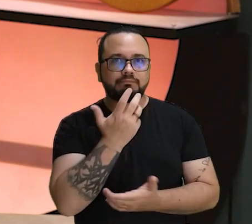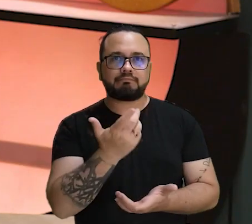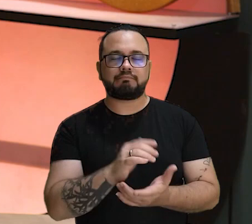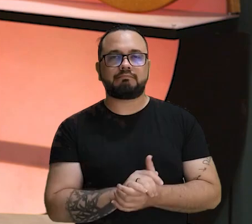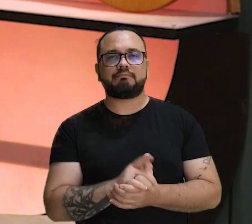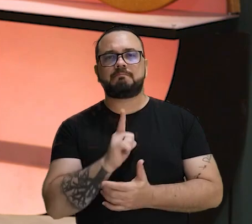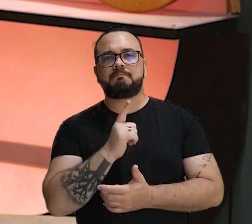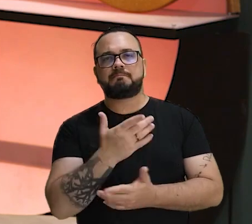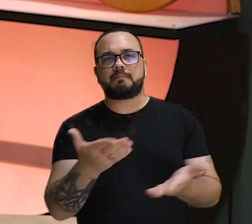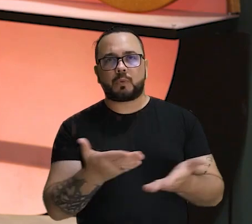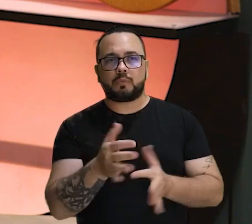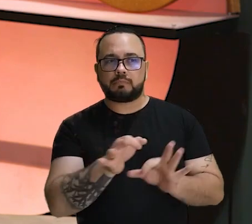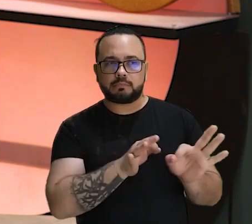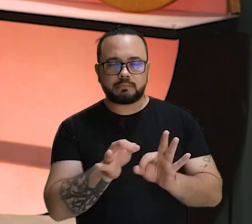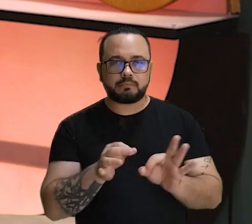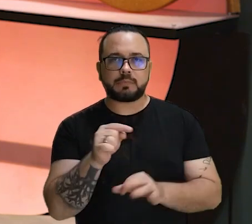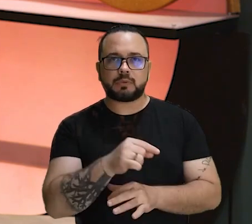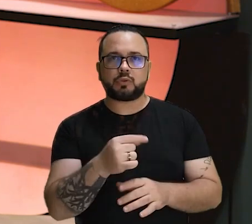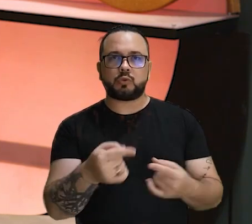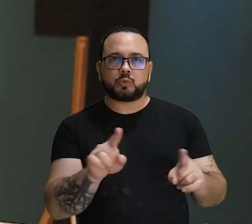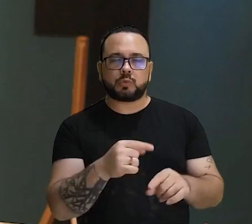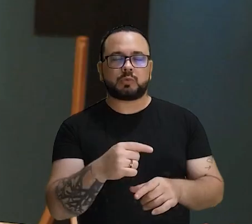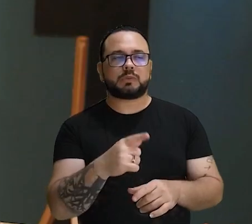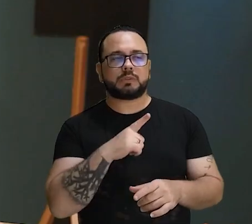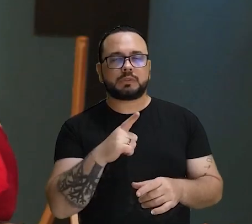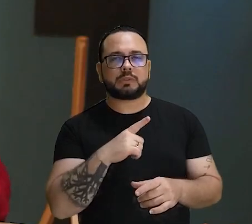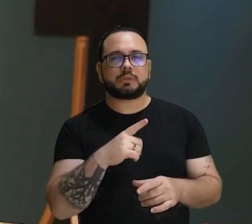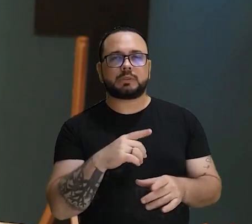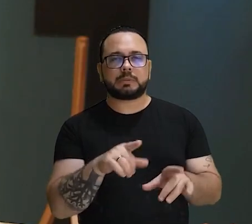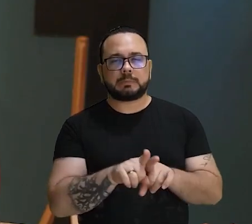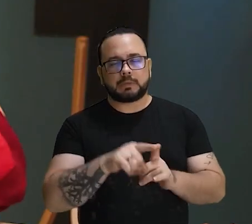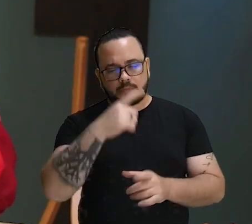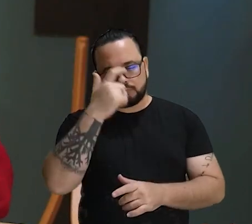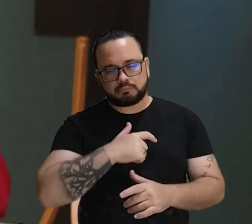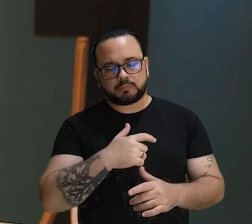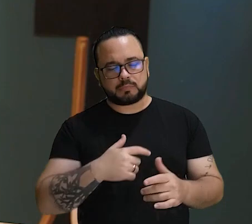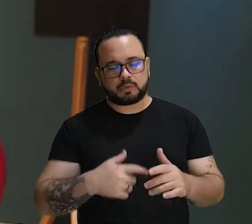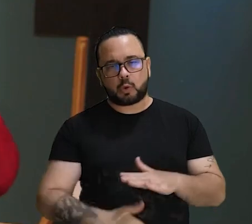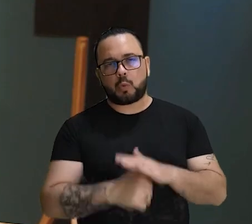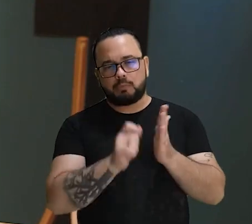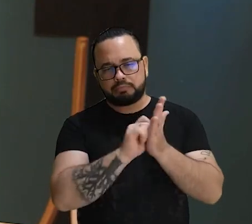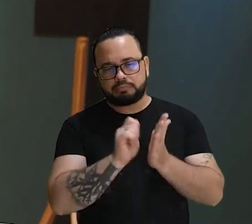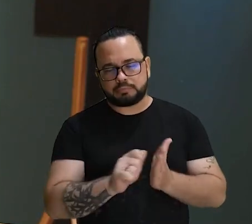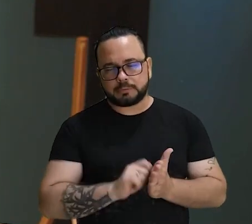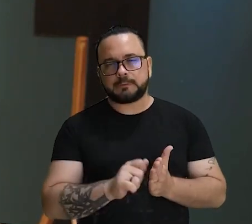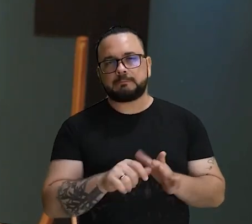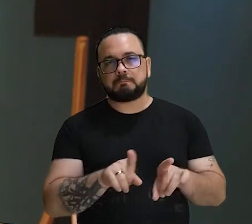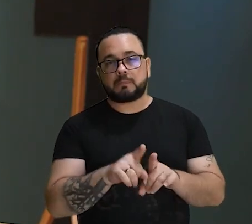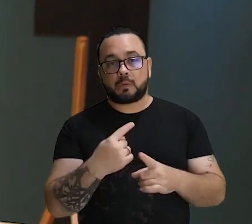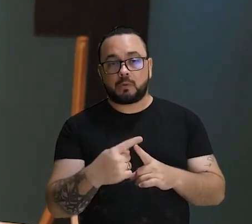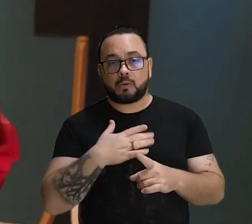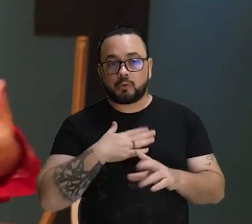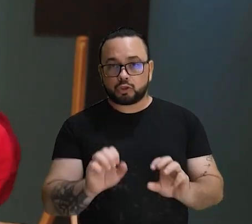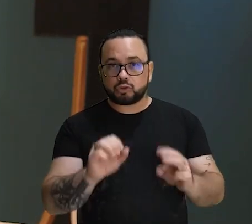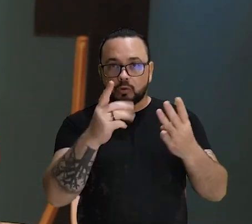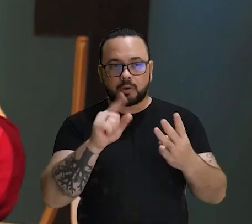assim. Que legal. E aí eu tô trazendo agora pra esse disco todos os lugares, da canção, da compositora, do instrumentista. Então, querendo... Porque o show